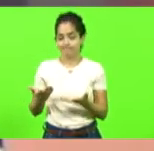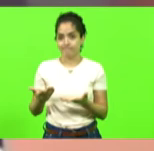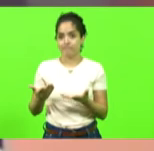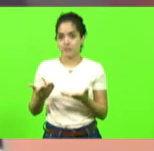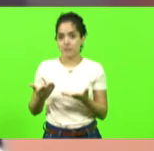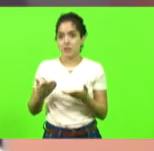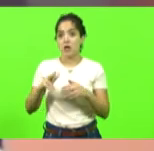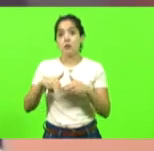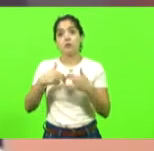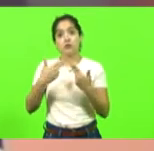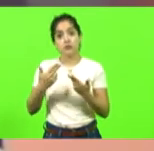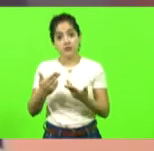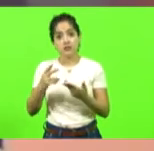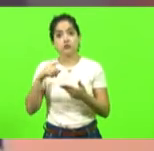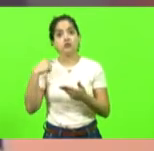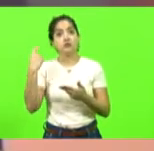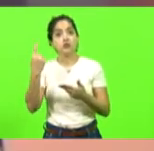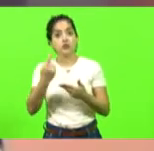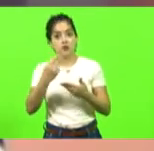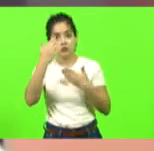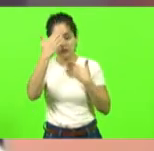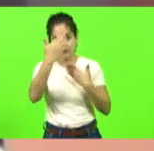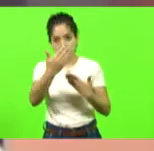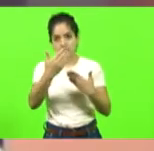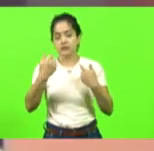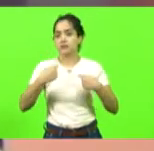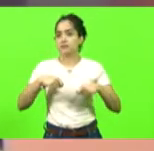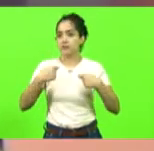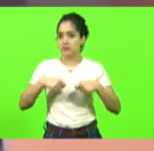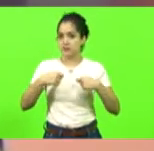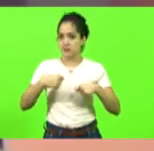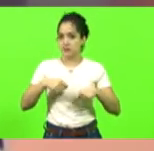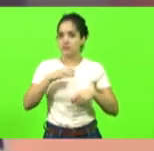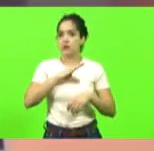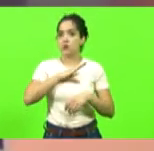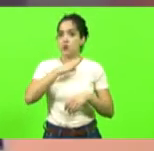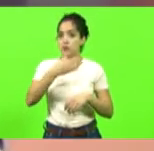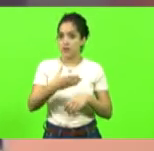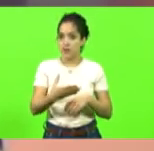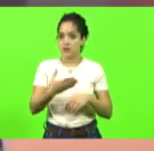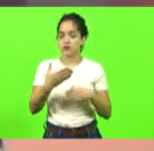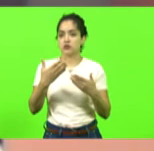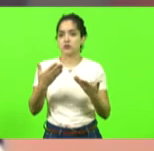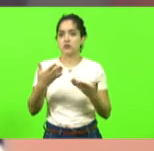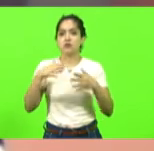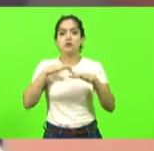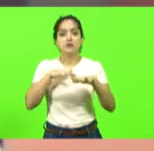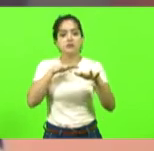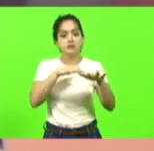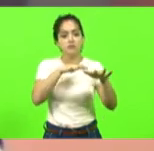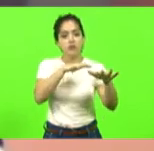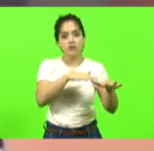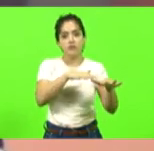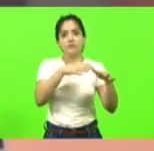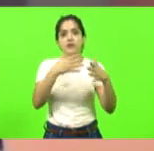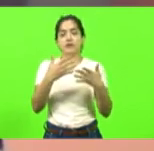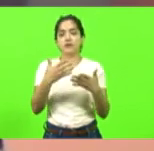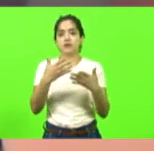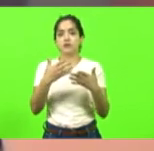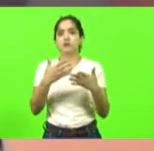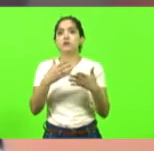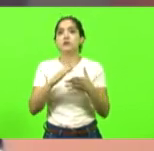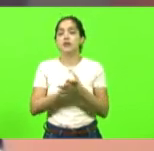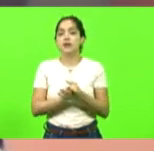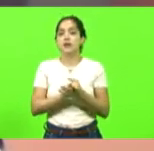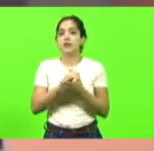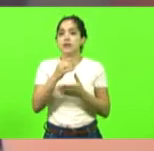que nós é que temos que agradecer pela coragem da criação desse movimento que começou com o CRAB, uma comissão,